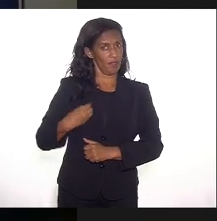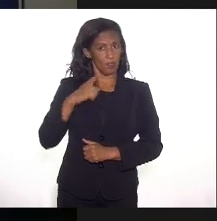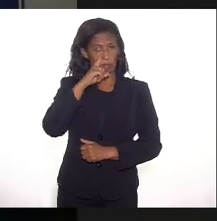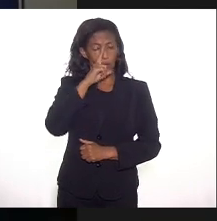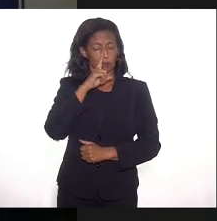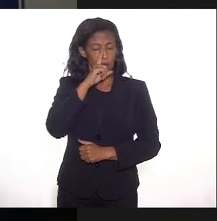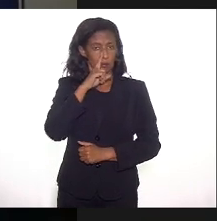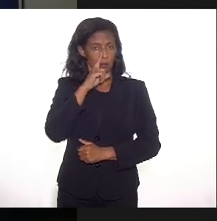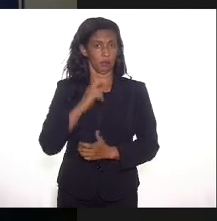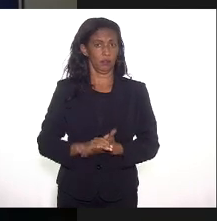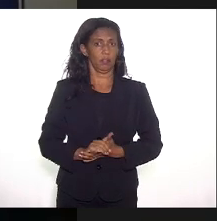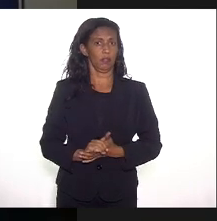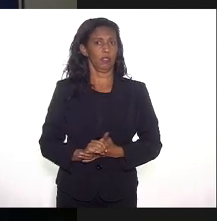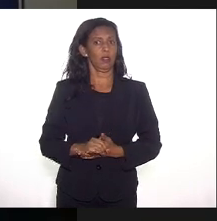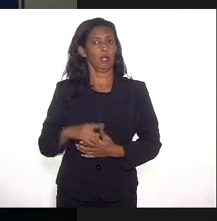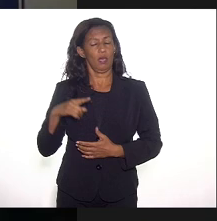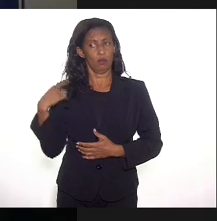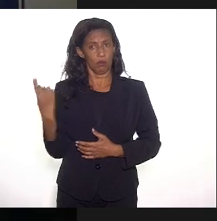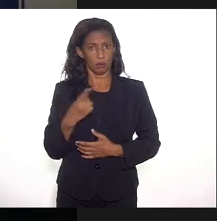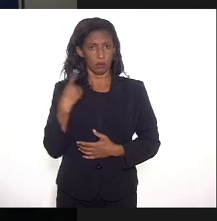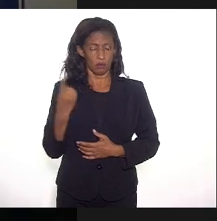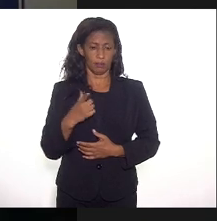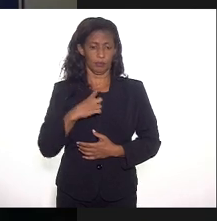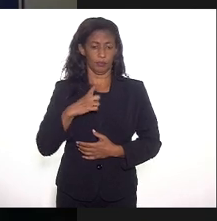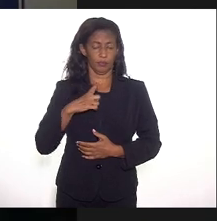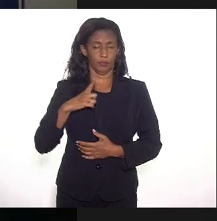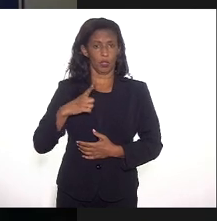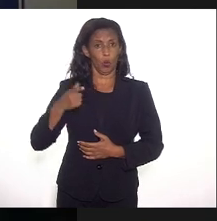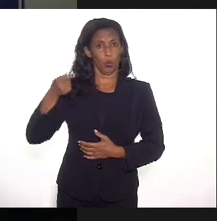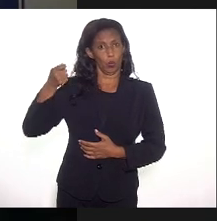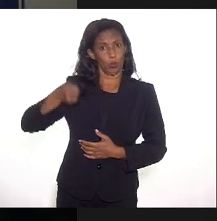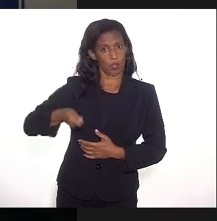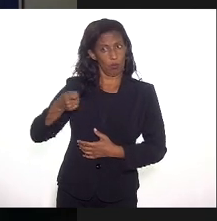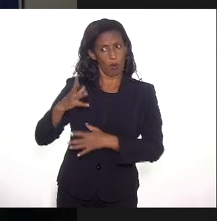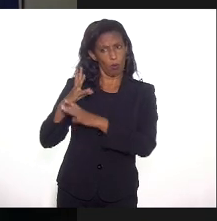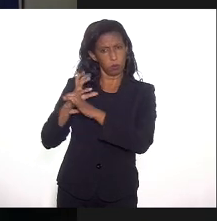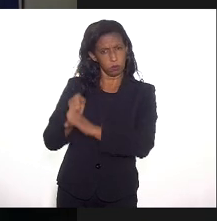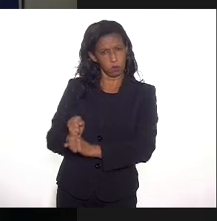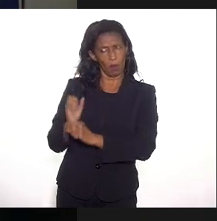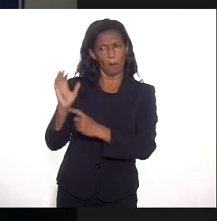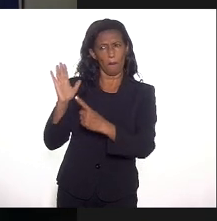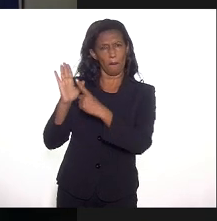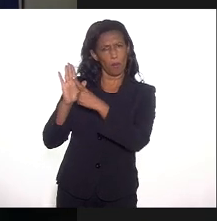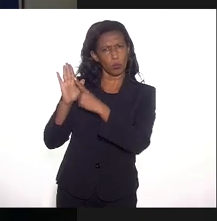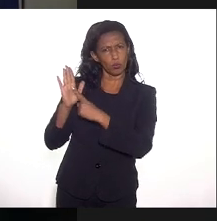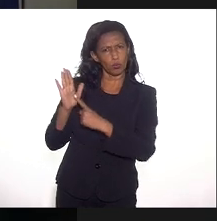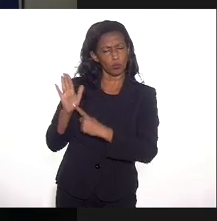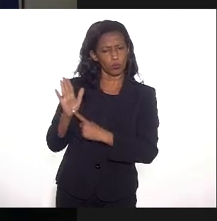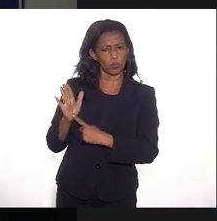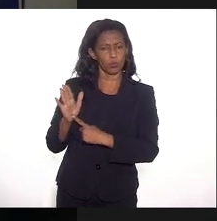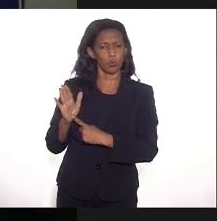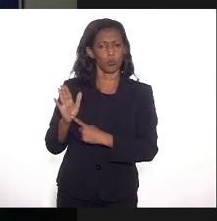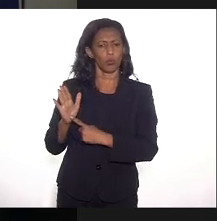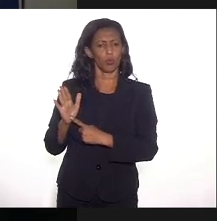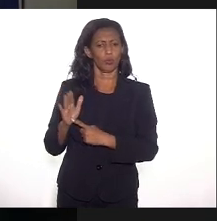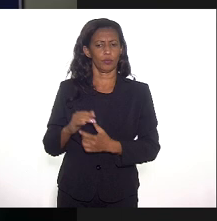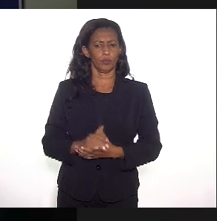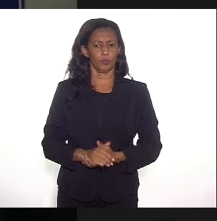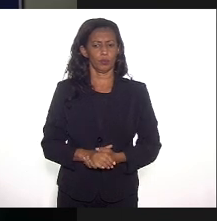população, a gente tem um tribunal de contas apontando o quanto que esse mesmo